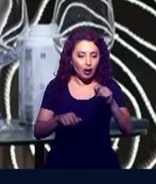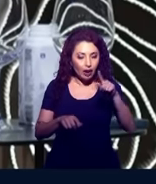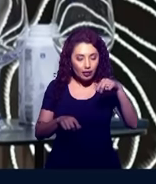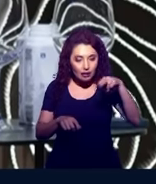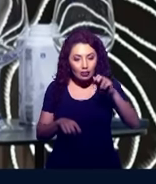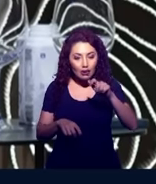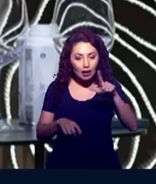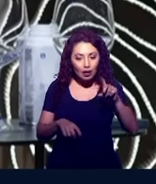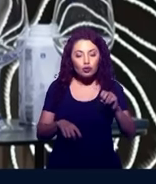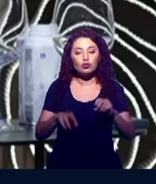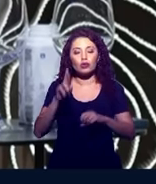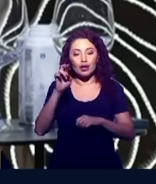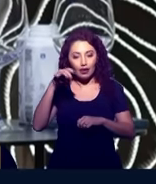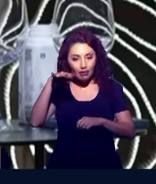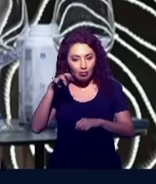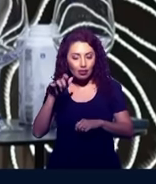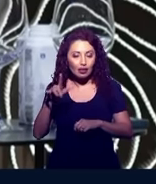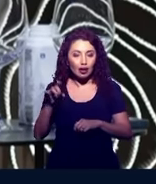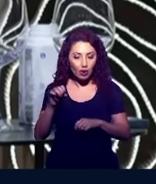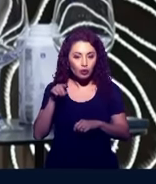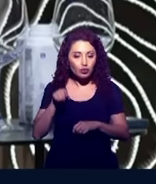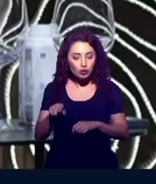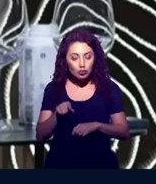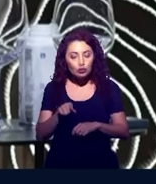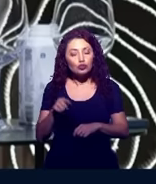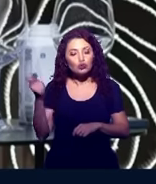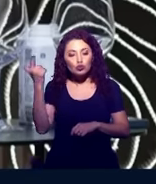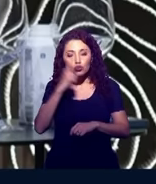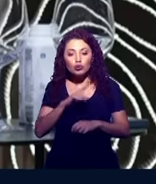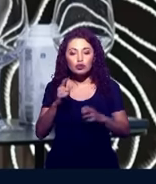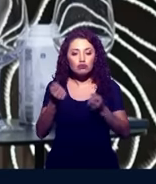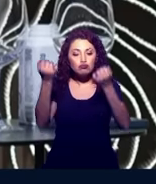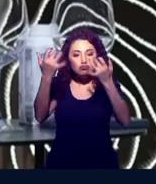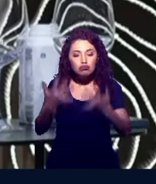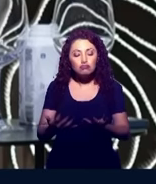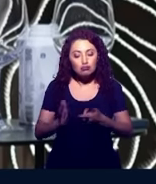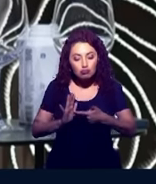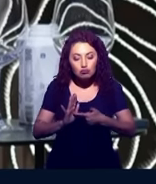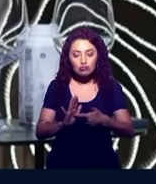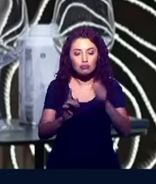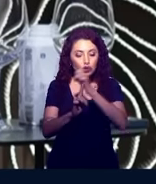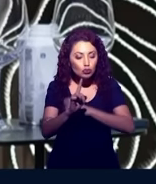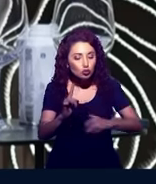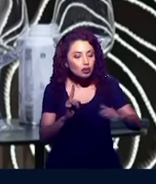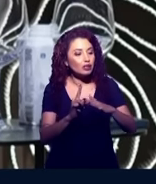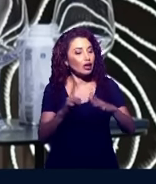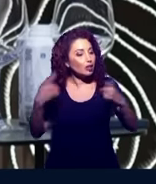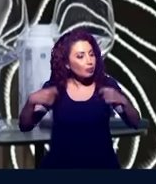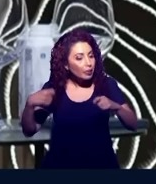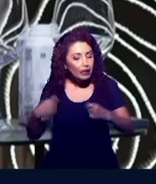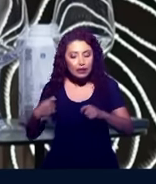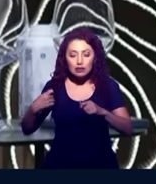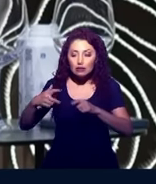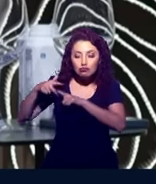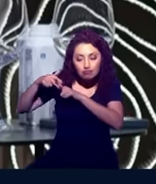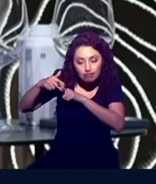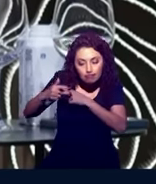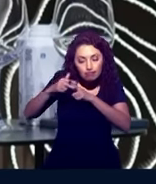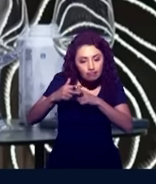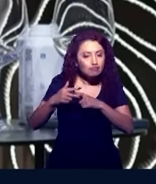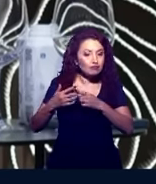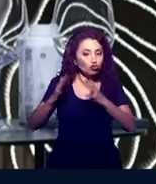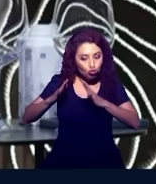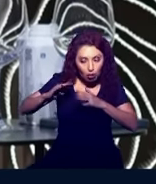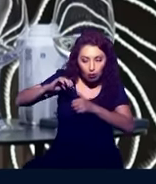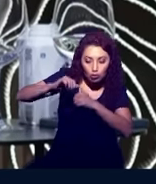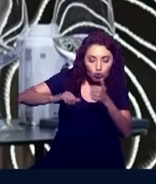que conseguiram passar pra sociedade a necessidade de ir consertando isso e nós estamos saindo num